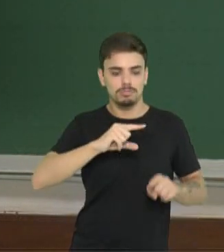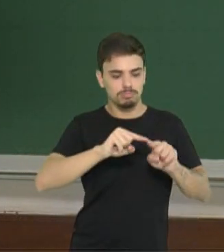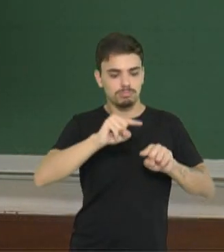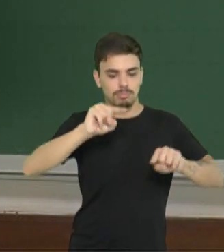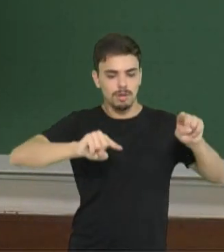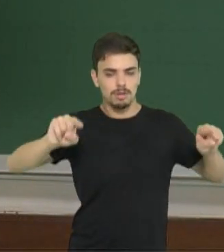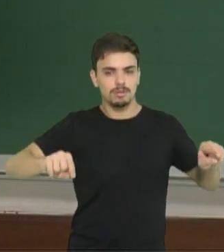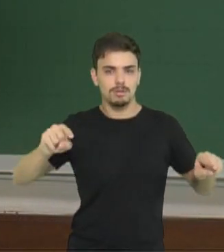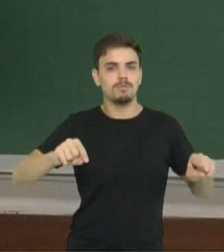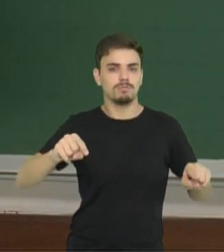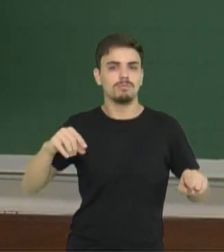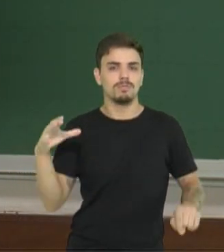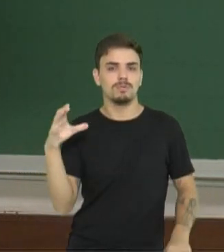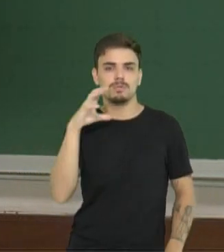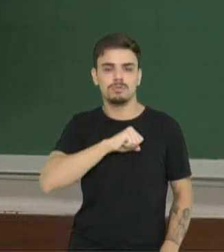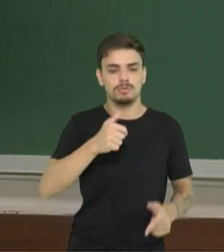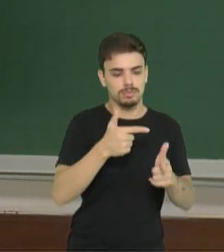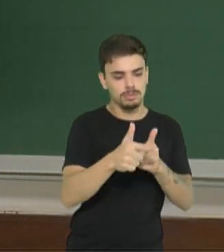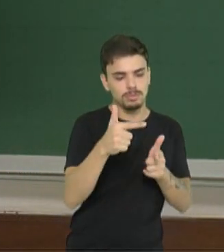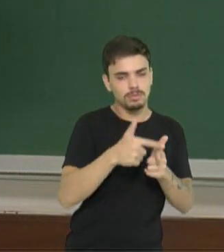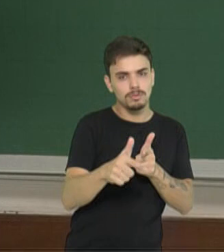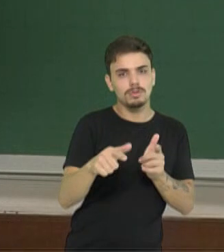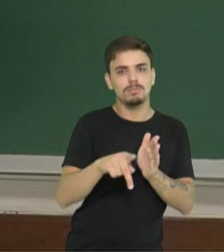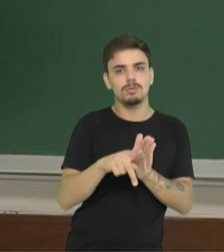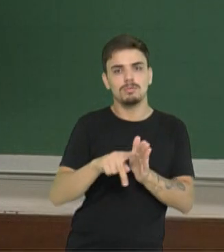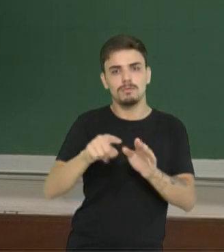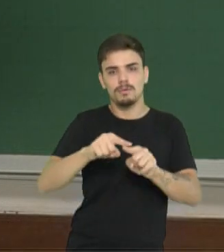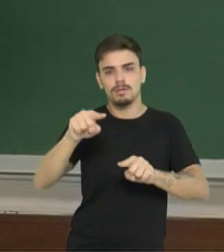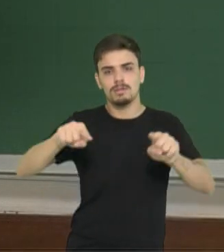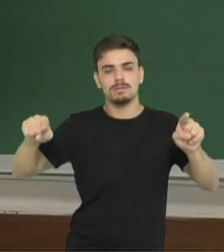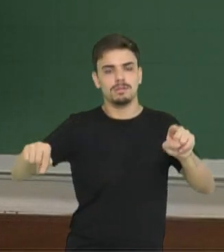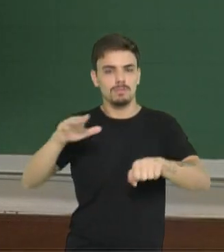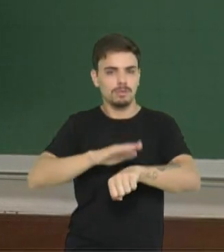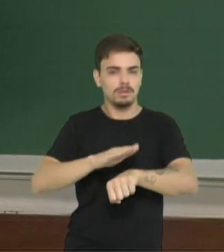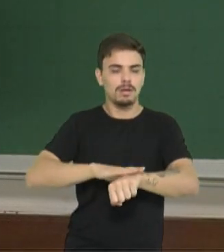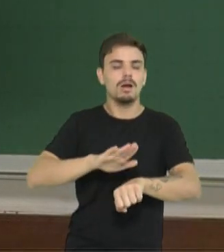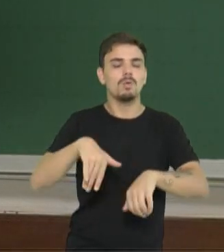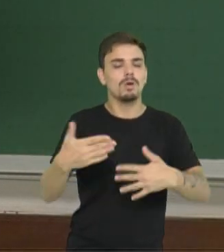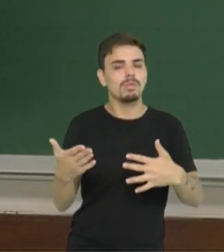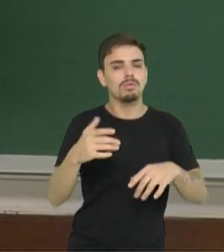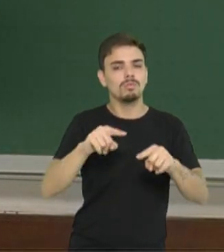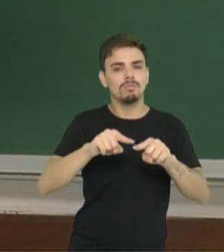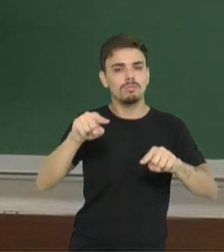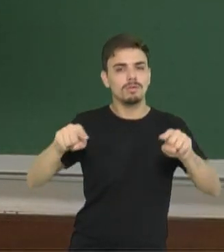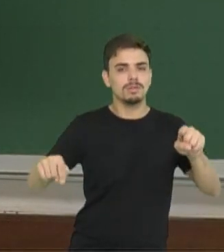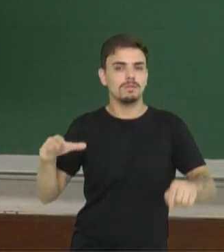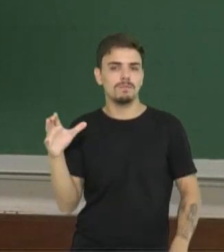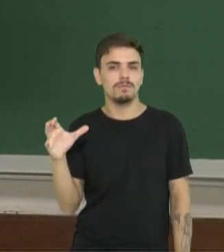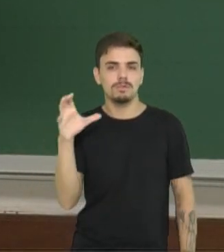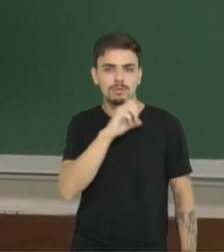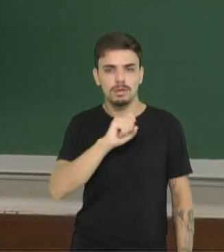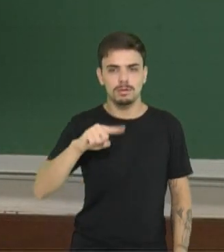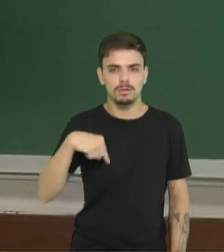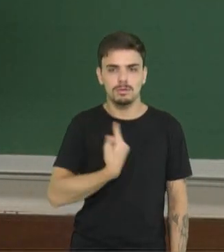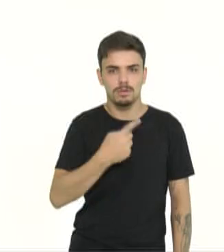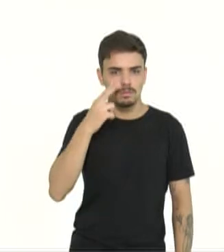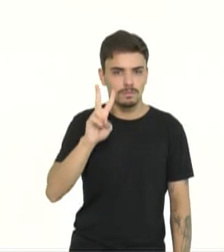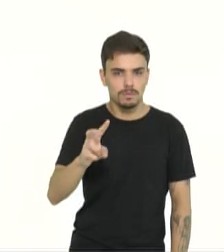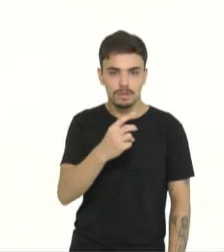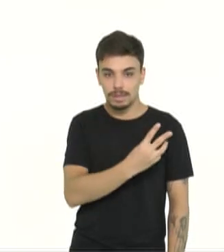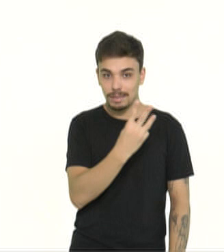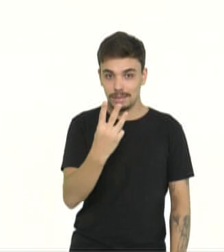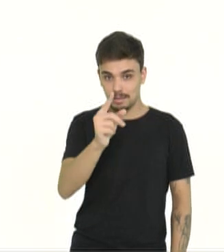de velocidade dividido pela variação do tempo. Quanto que era a variação de velocidade? A gente viu ali, né,